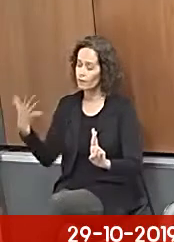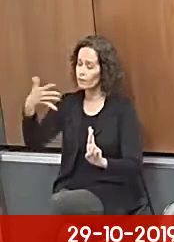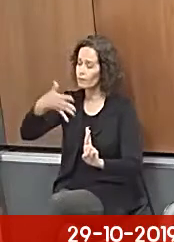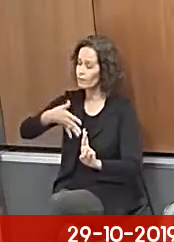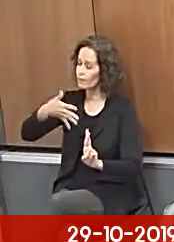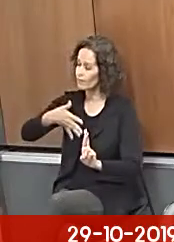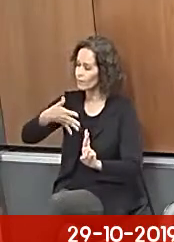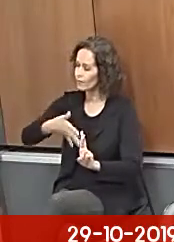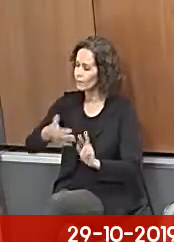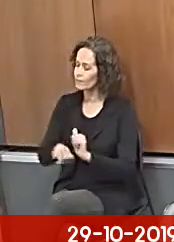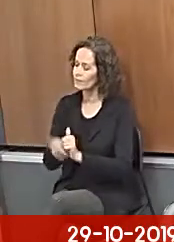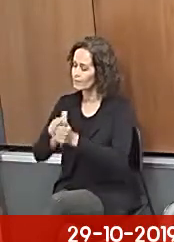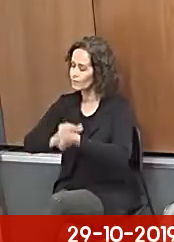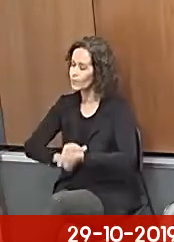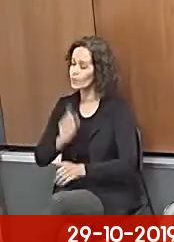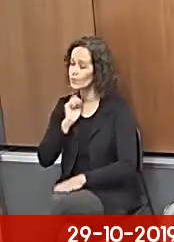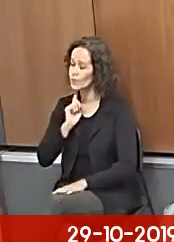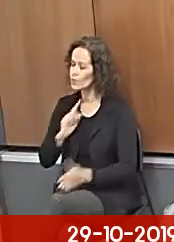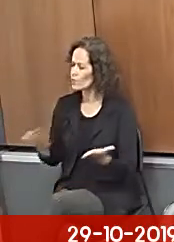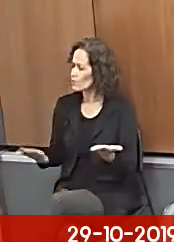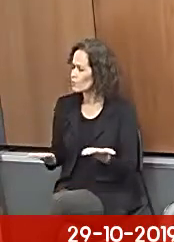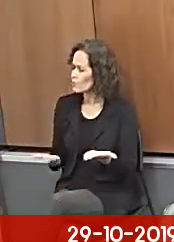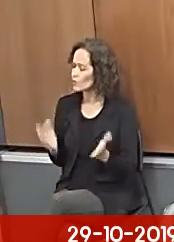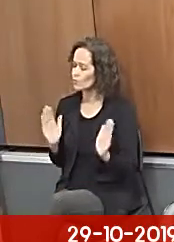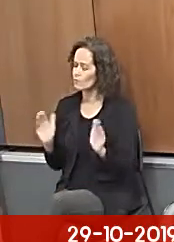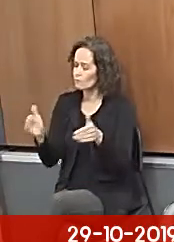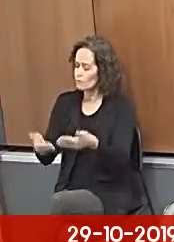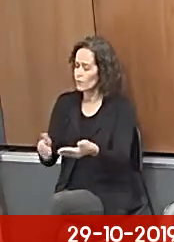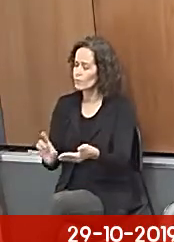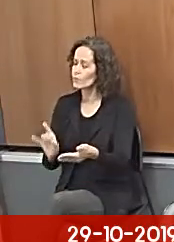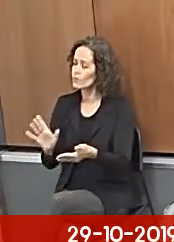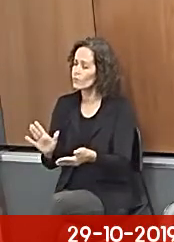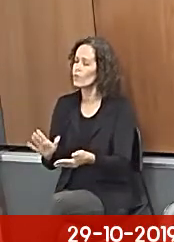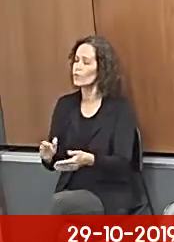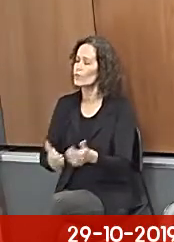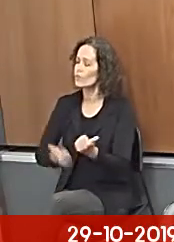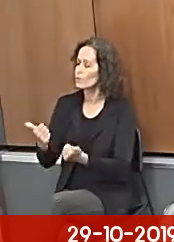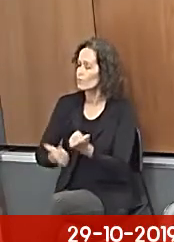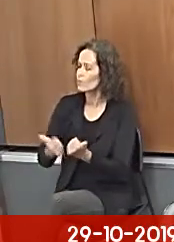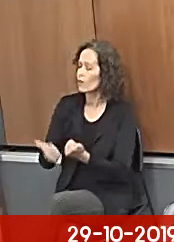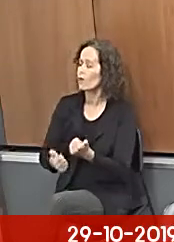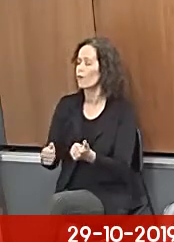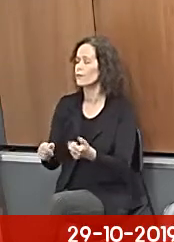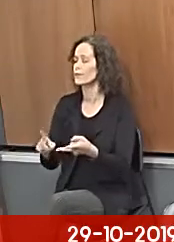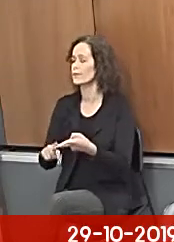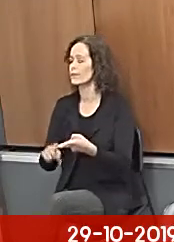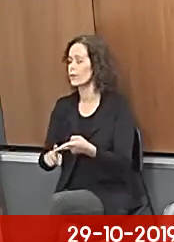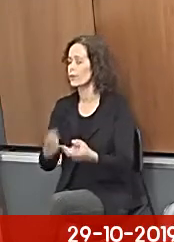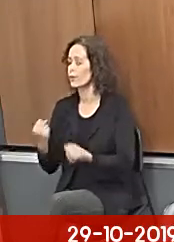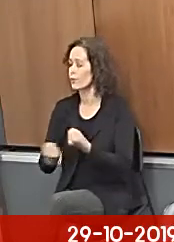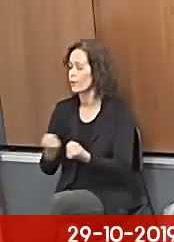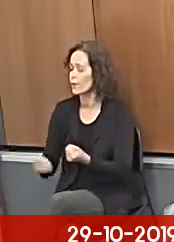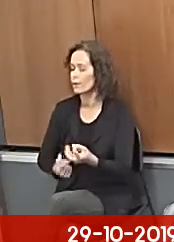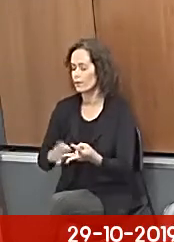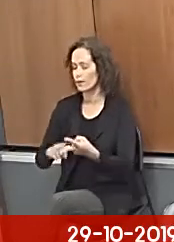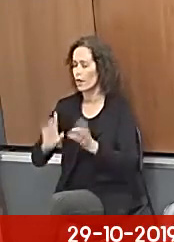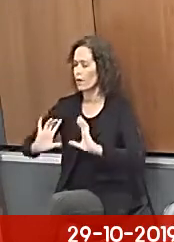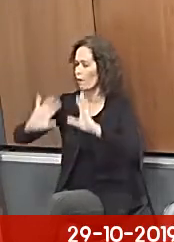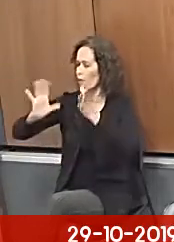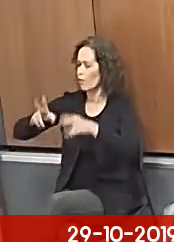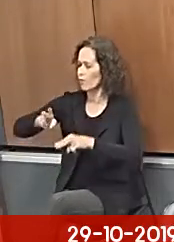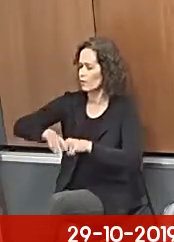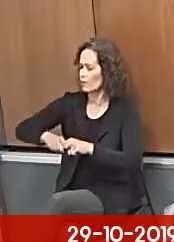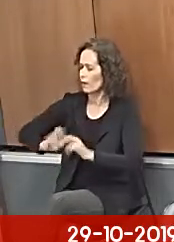do paradesporto mineiro. Hoje, a gente consegue focar apenas no futebol para amputados, na corrida de rua, e no vôlei sentado a gente ajuda